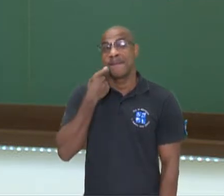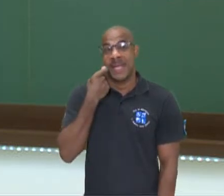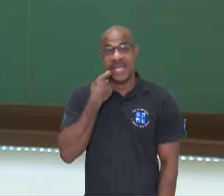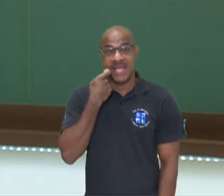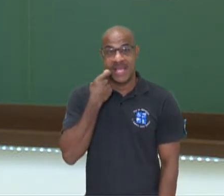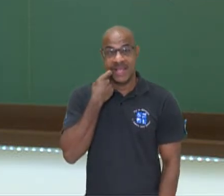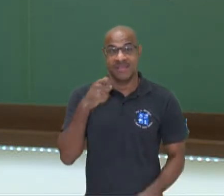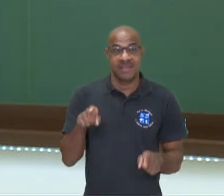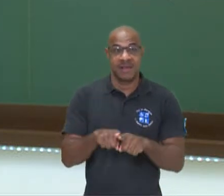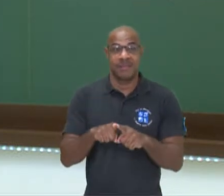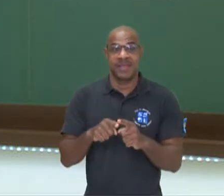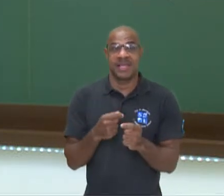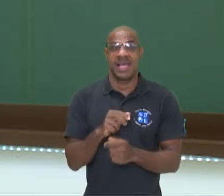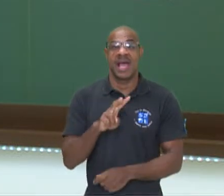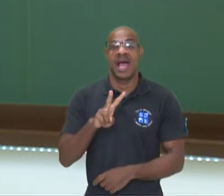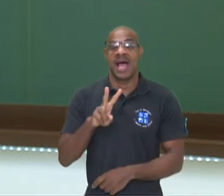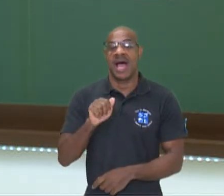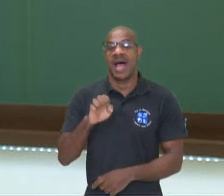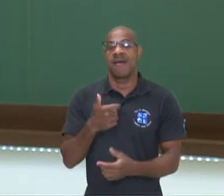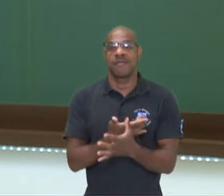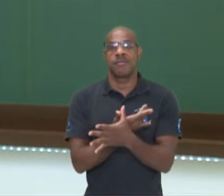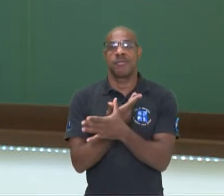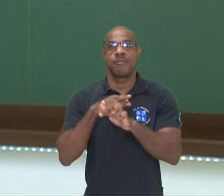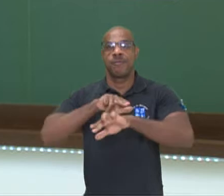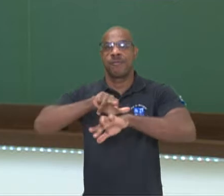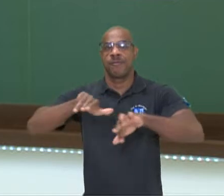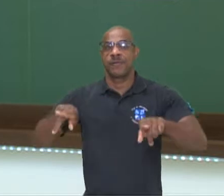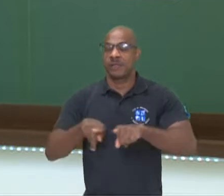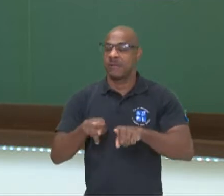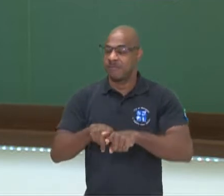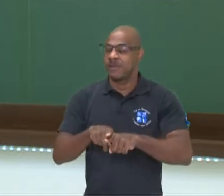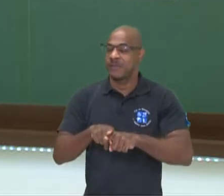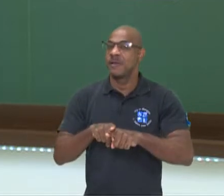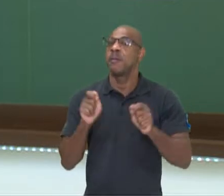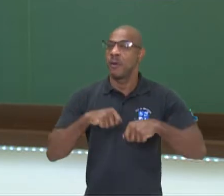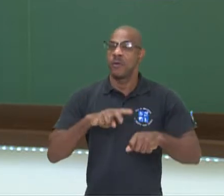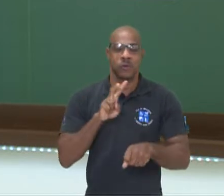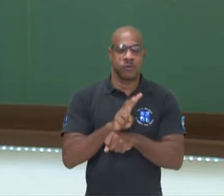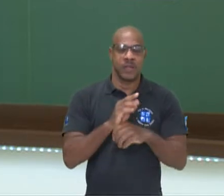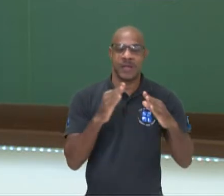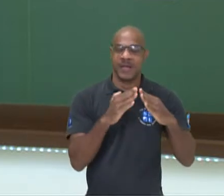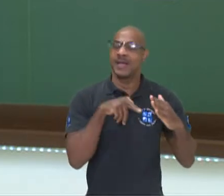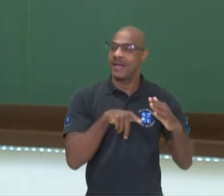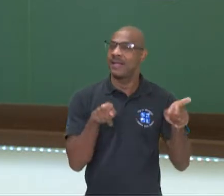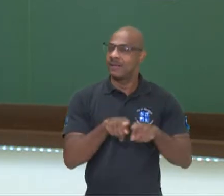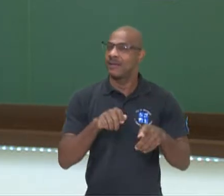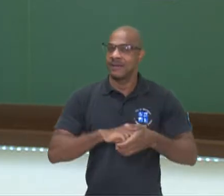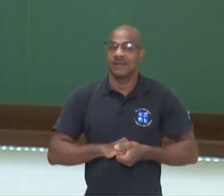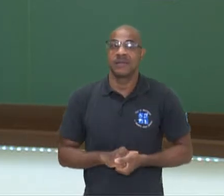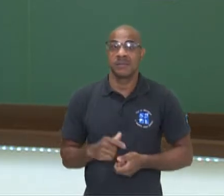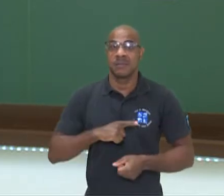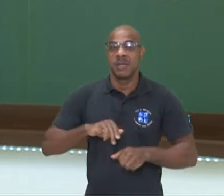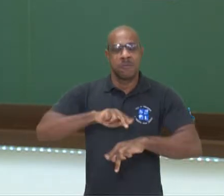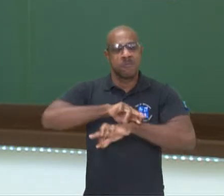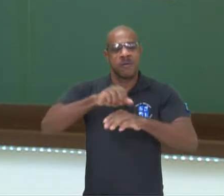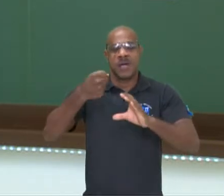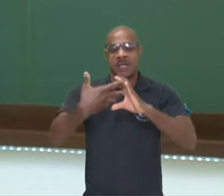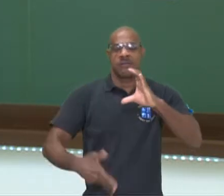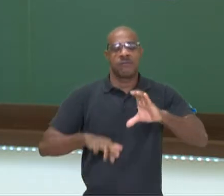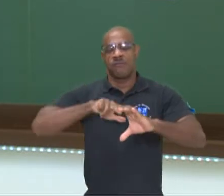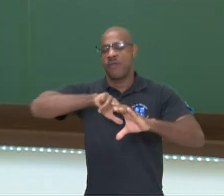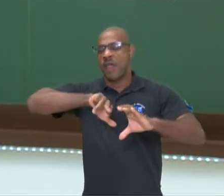aí. E mesmo com preços variados, gente, raças diferentes, características diferentes desses